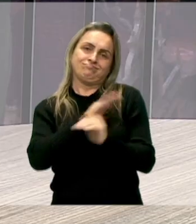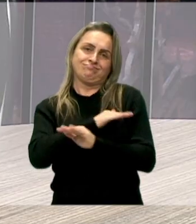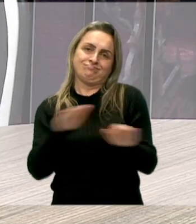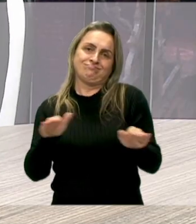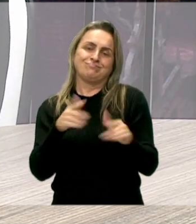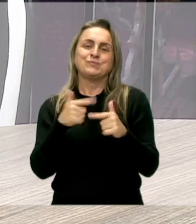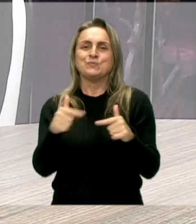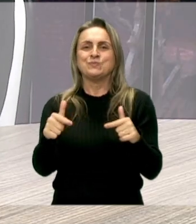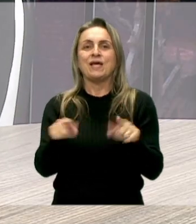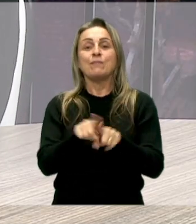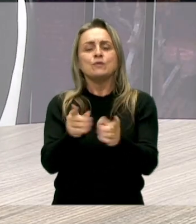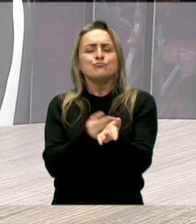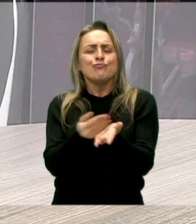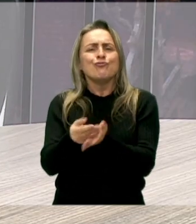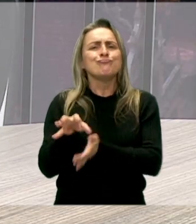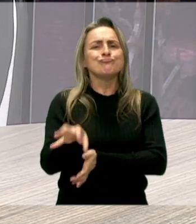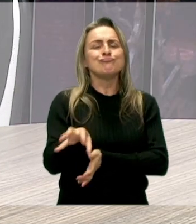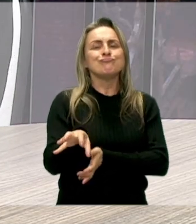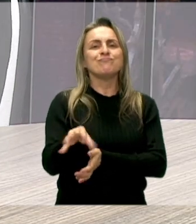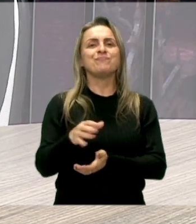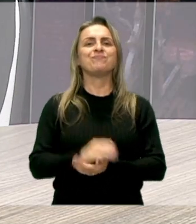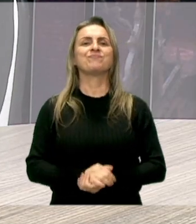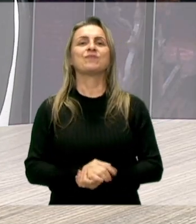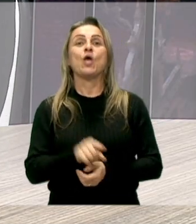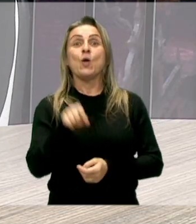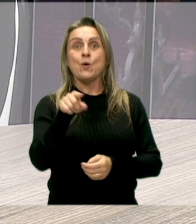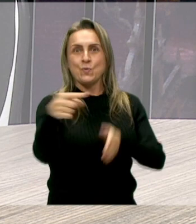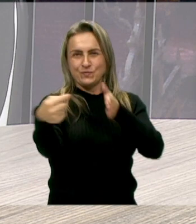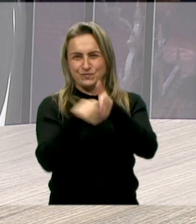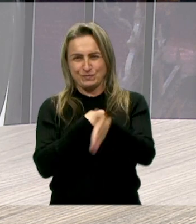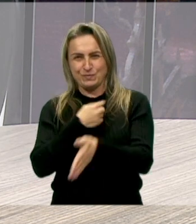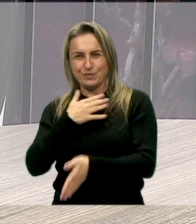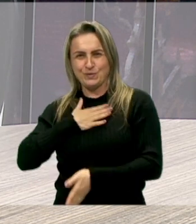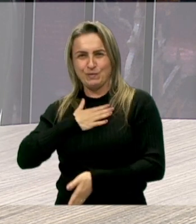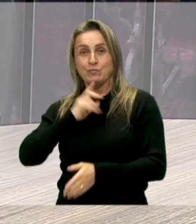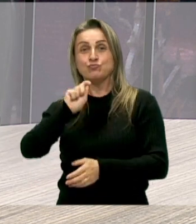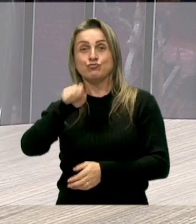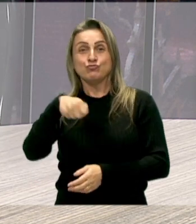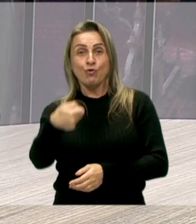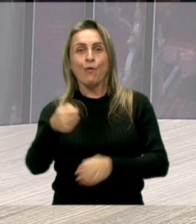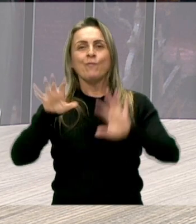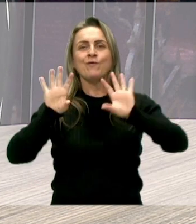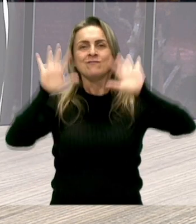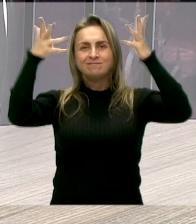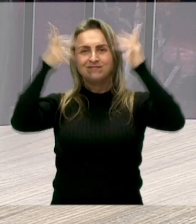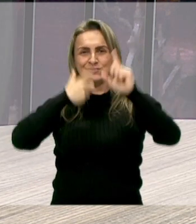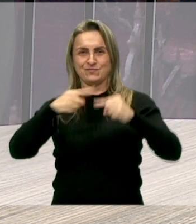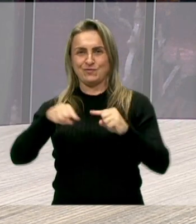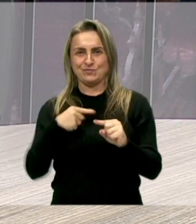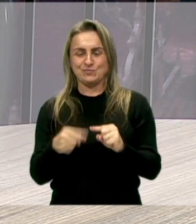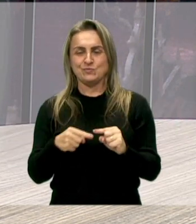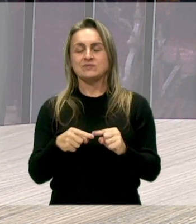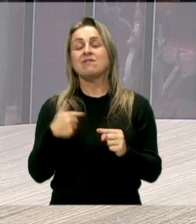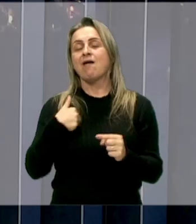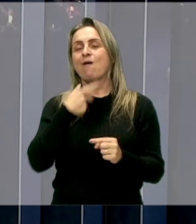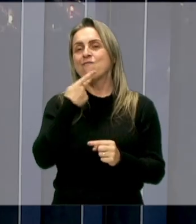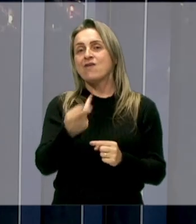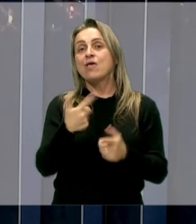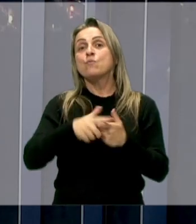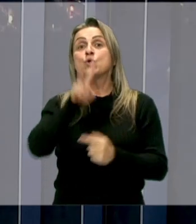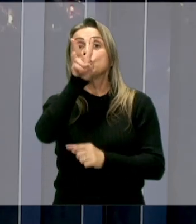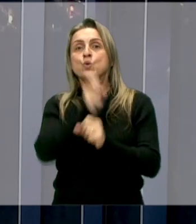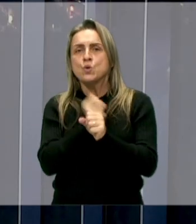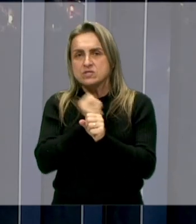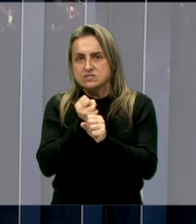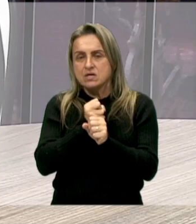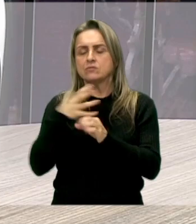que eu pontuei isso quando perguntaste do Festival de Música? Porque 2 anos eles ficaram fazendo esses encontros, né,